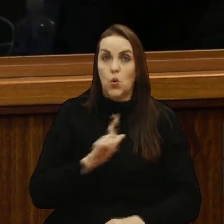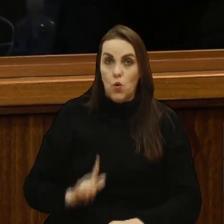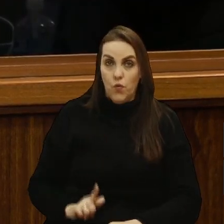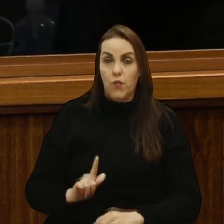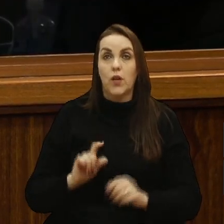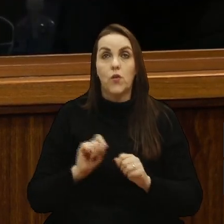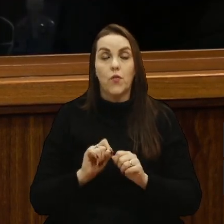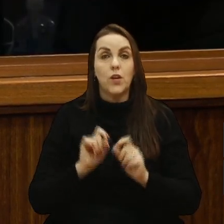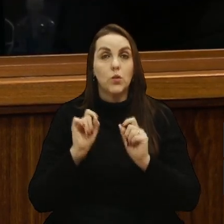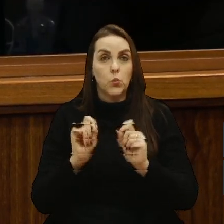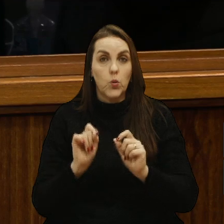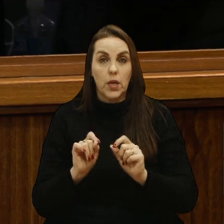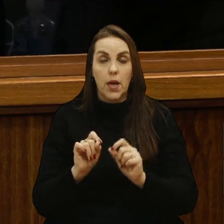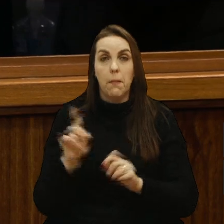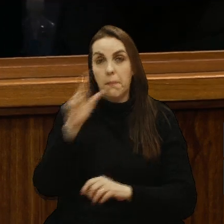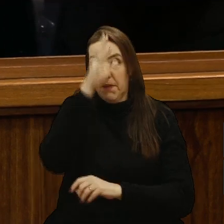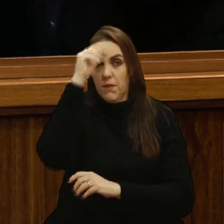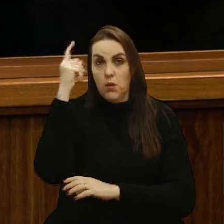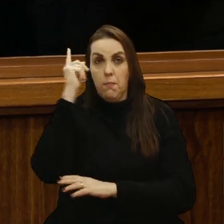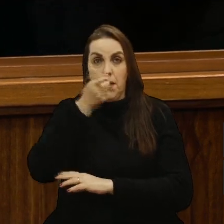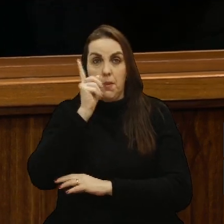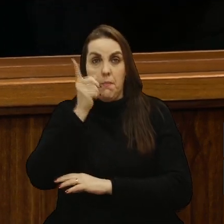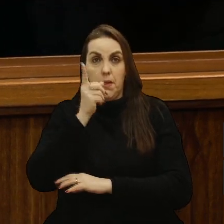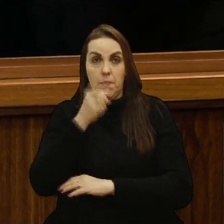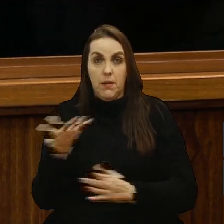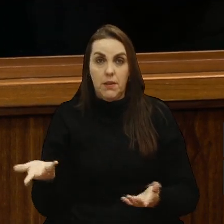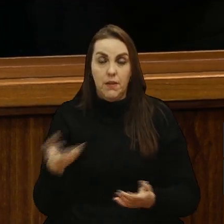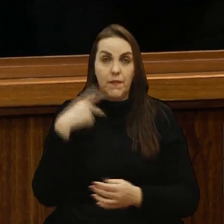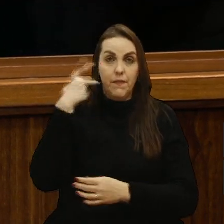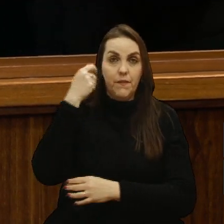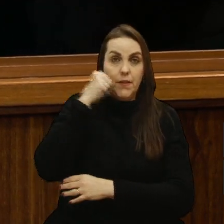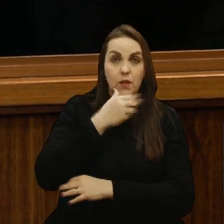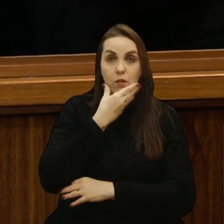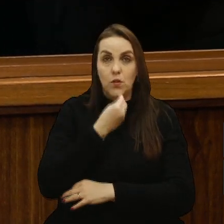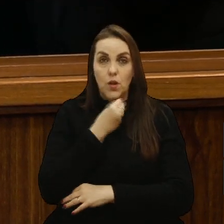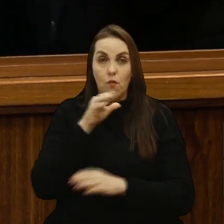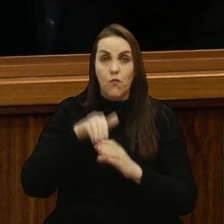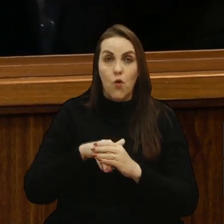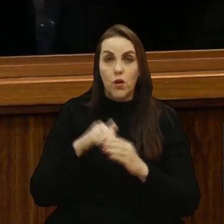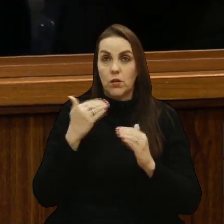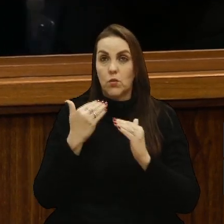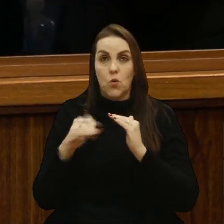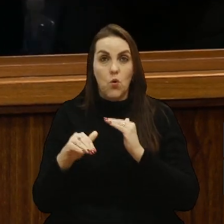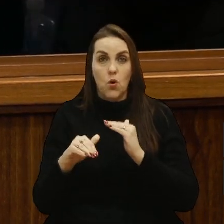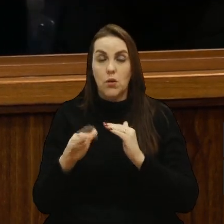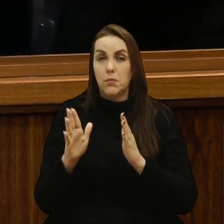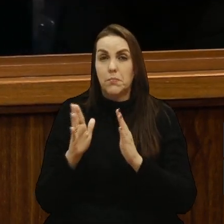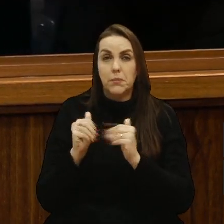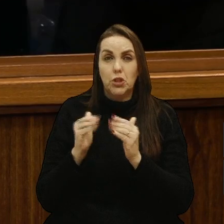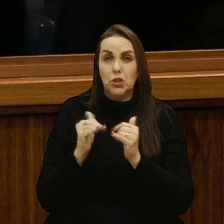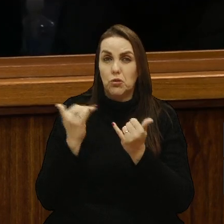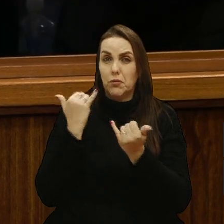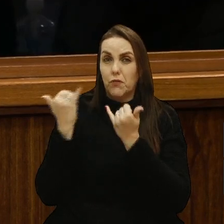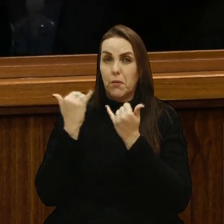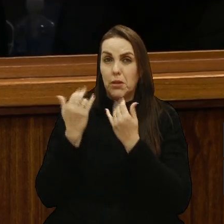que o prefeito manda, que faz vereadoras votarem contra um simples pedido de